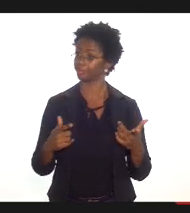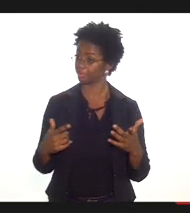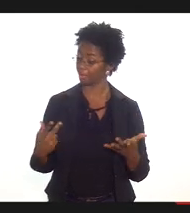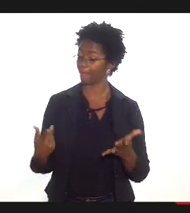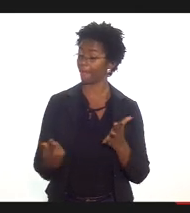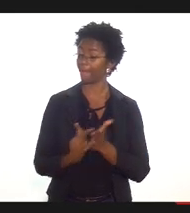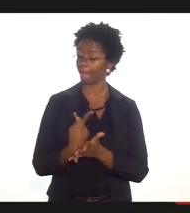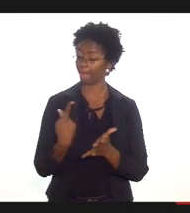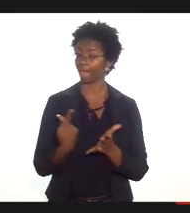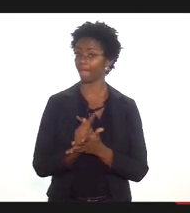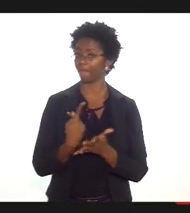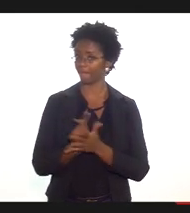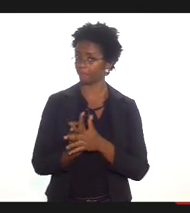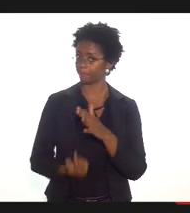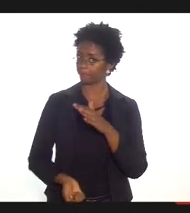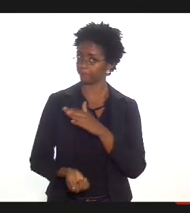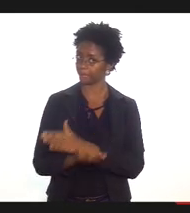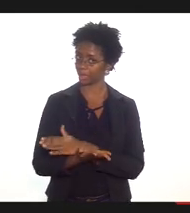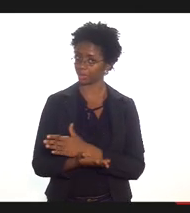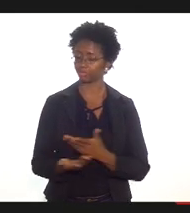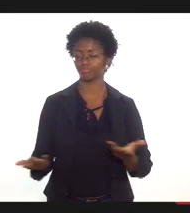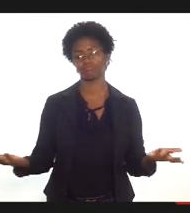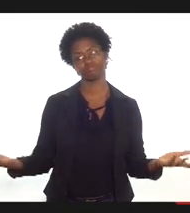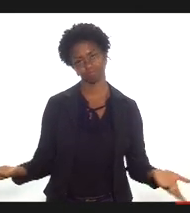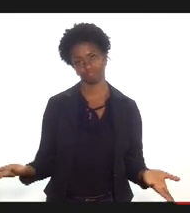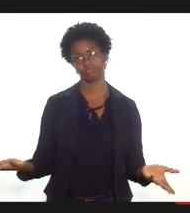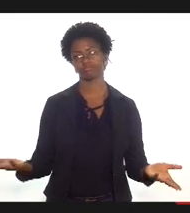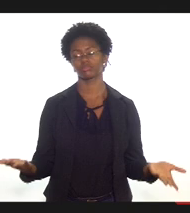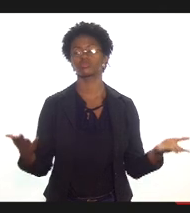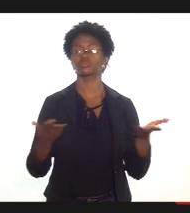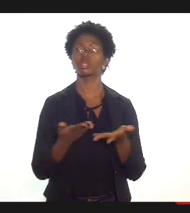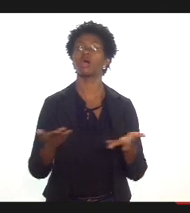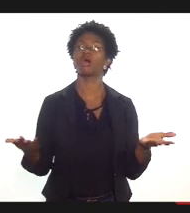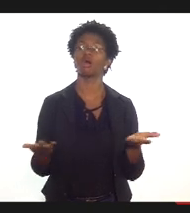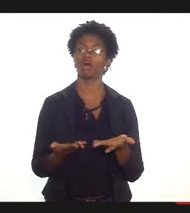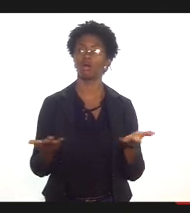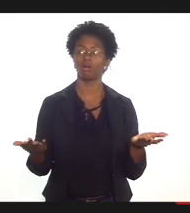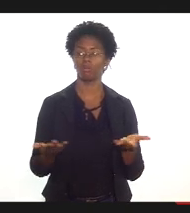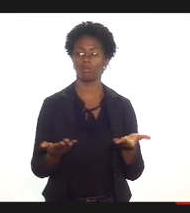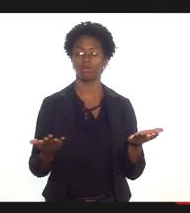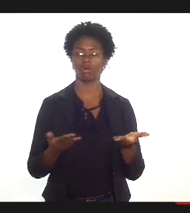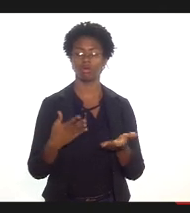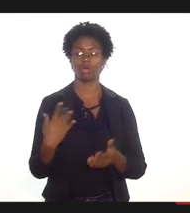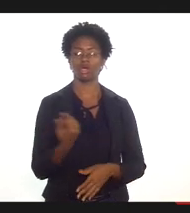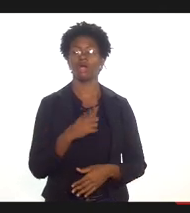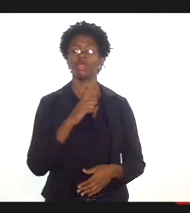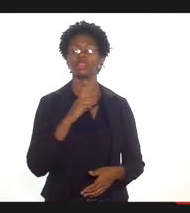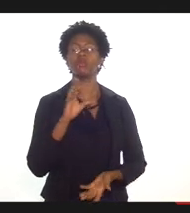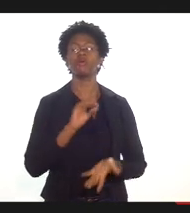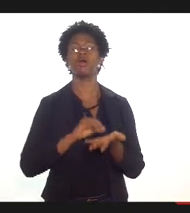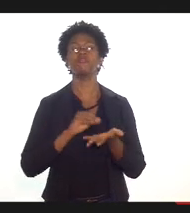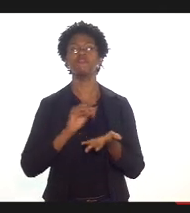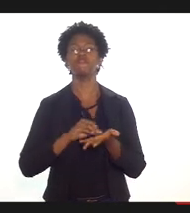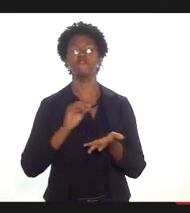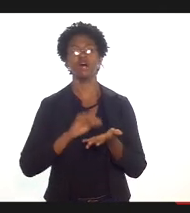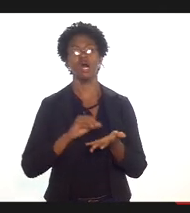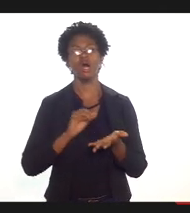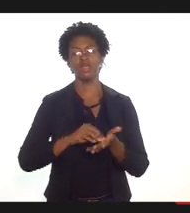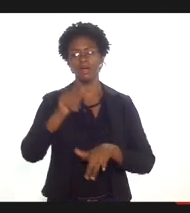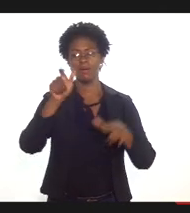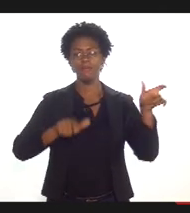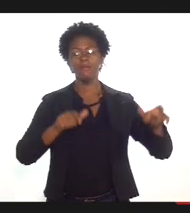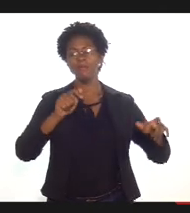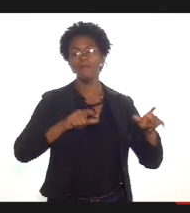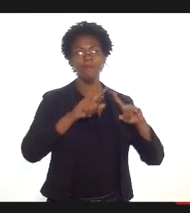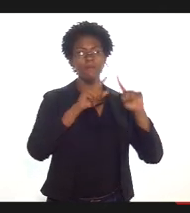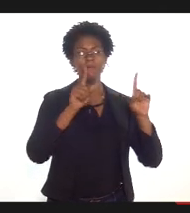rede. Enfim, e agora nós temos falta de recursos humanos